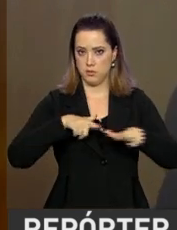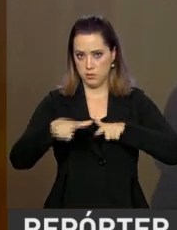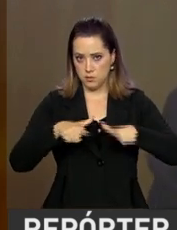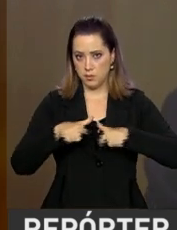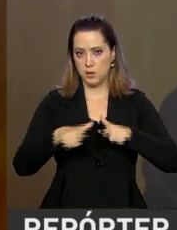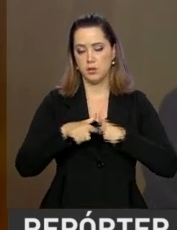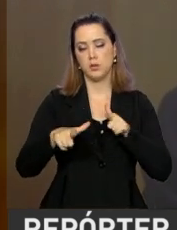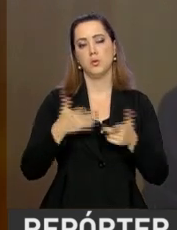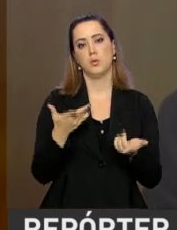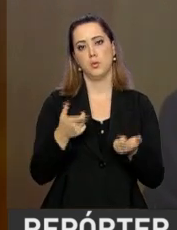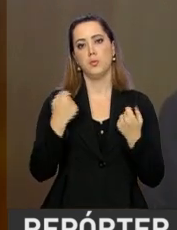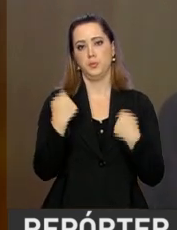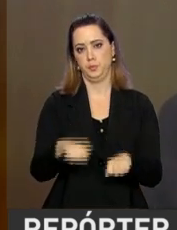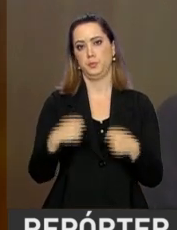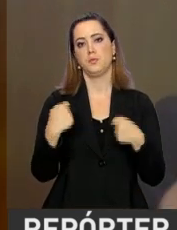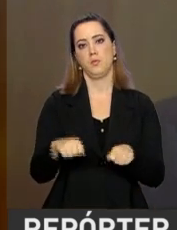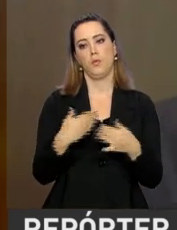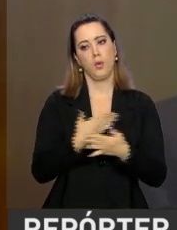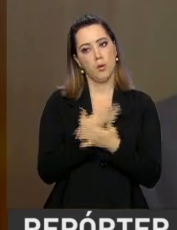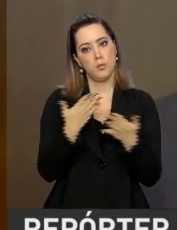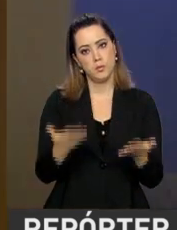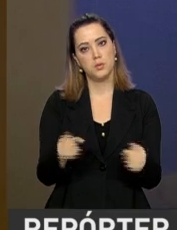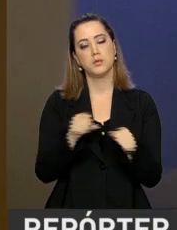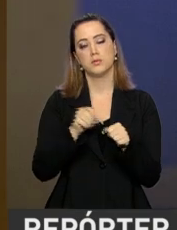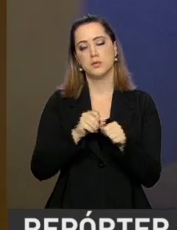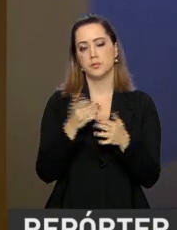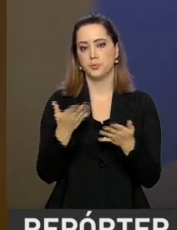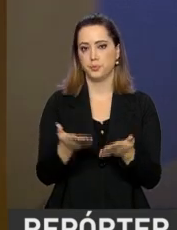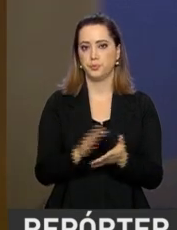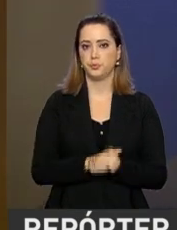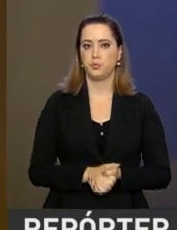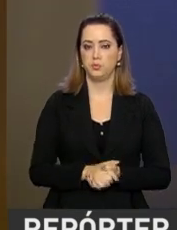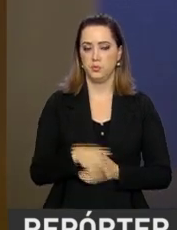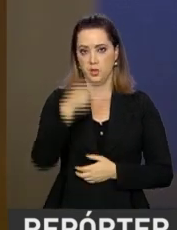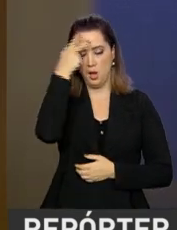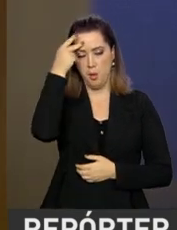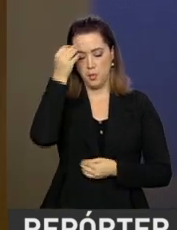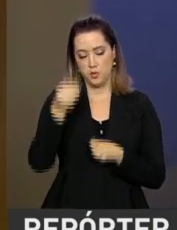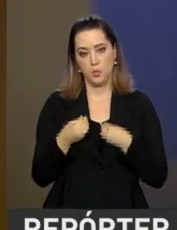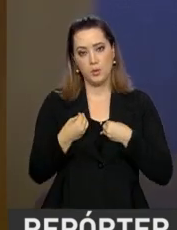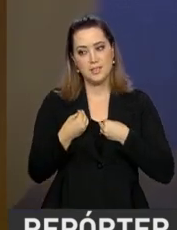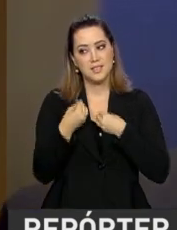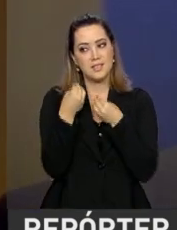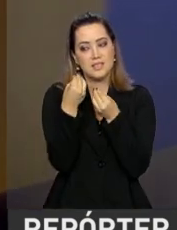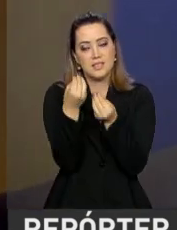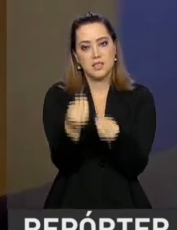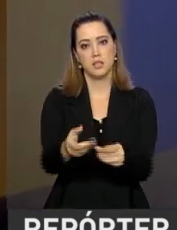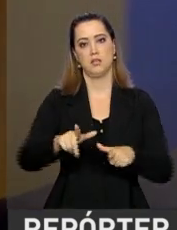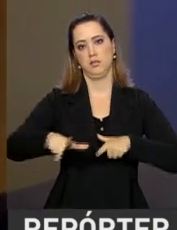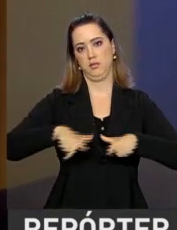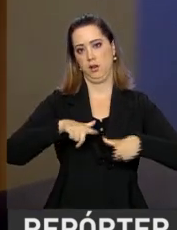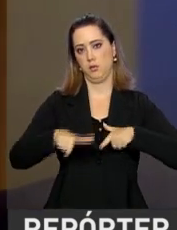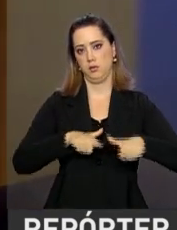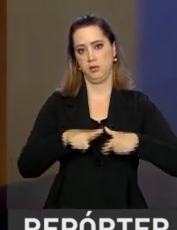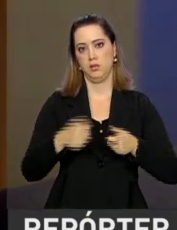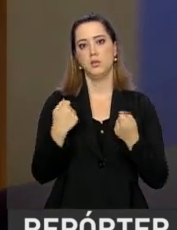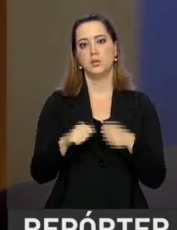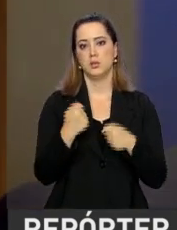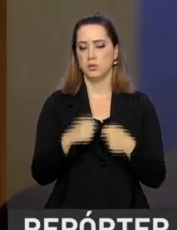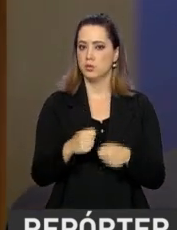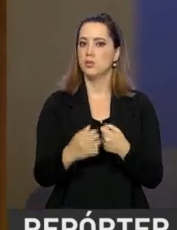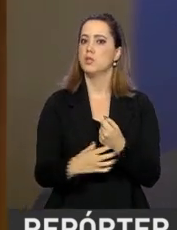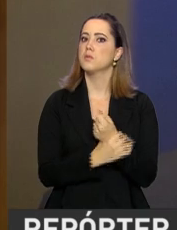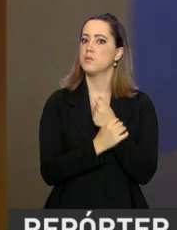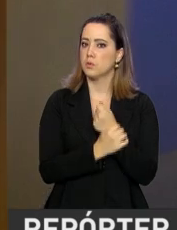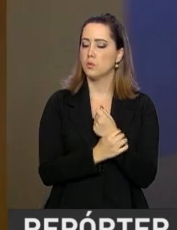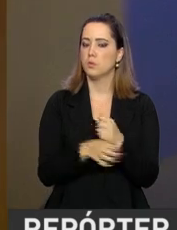seu trabalhador doméstico para que façam isso. O empregador, ele estará assegurado através das